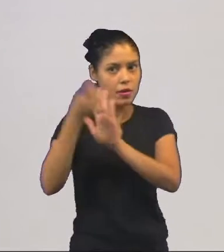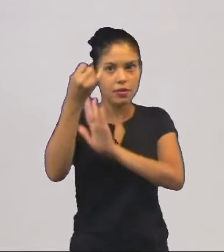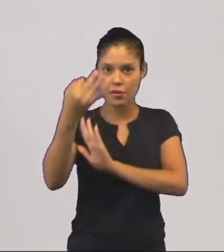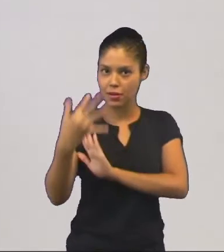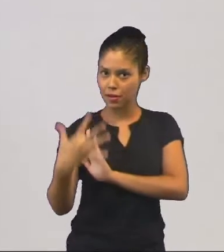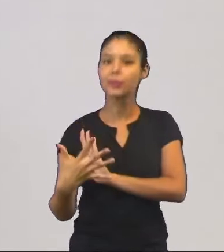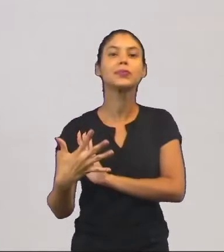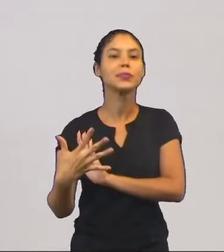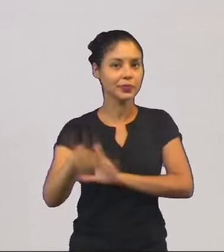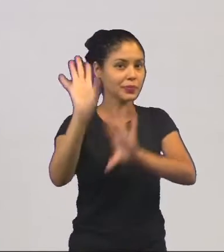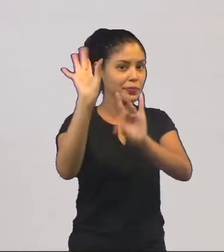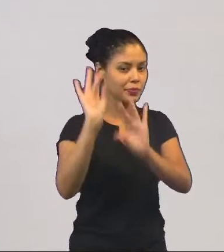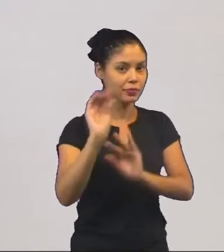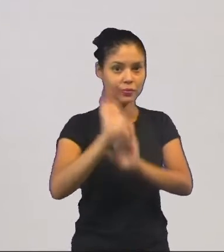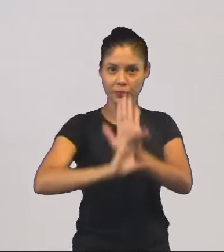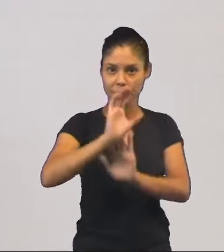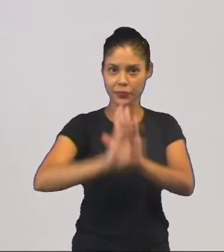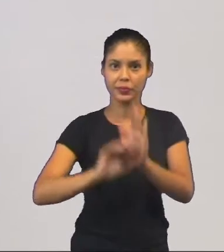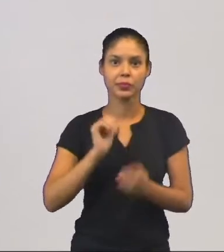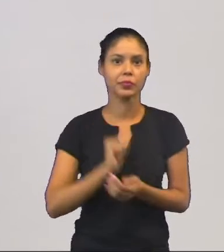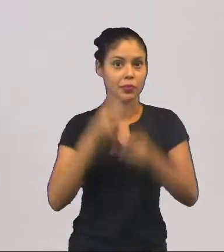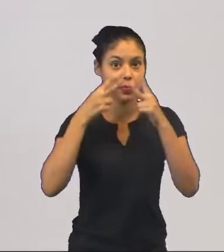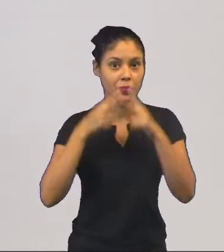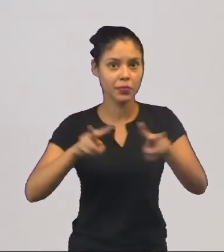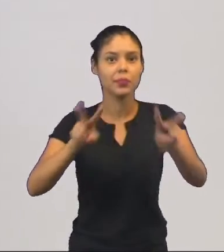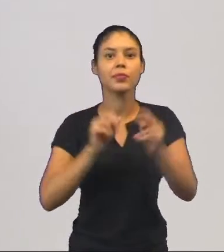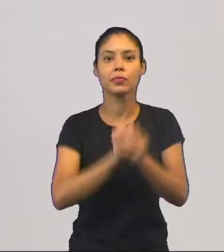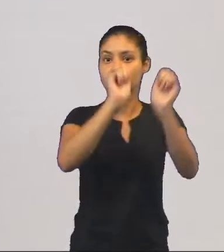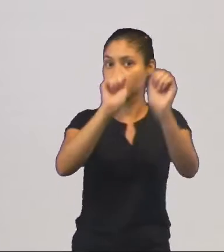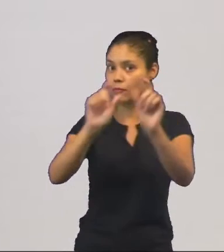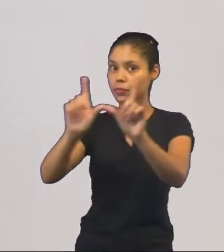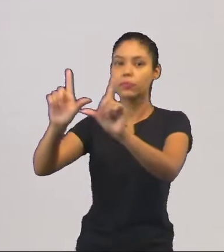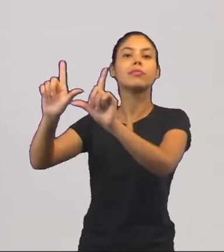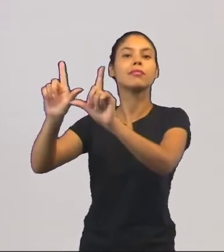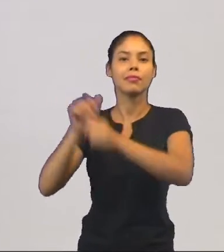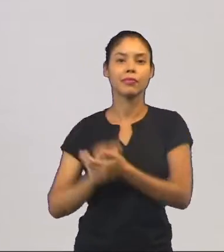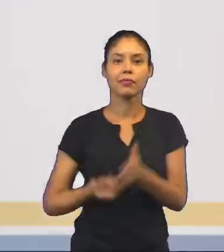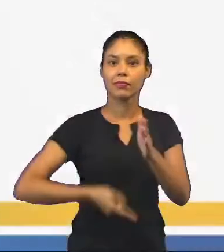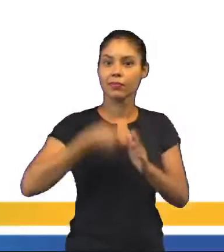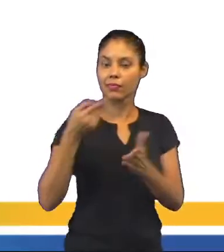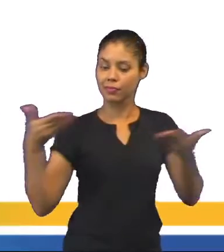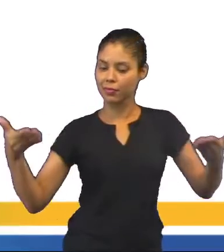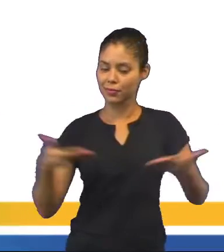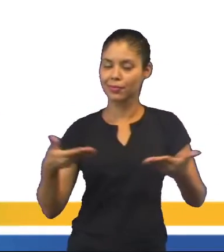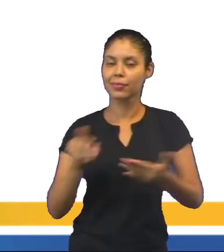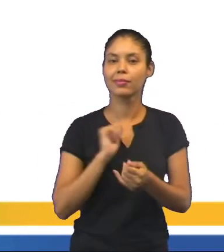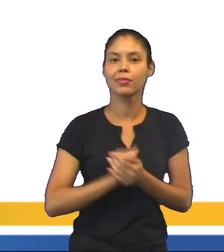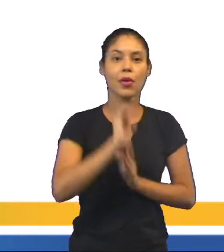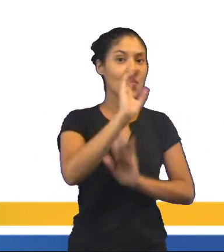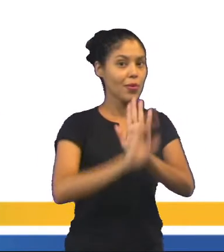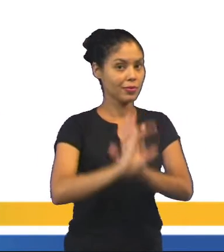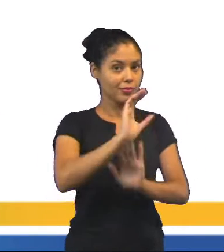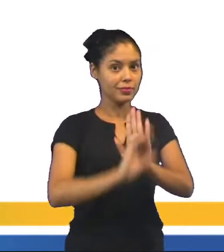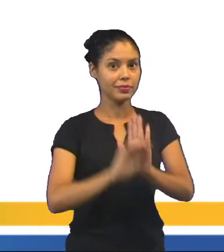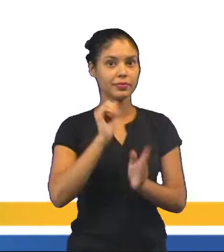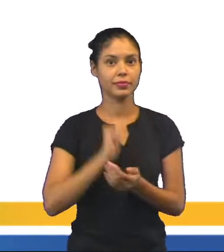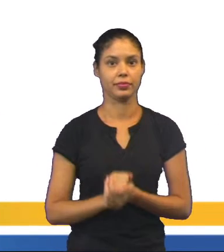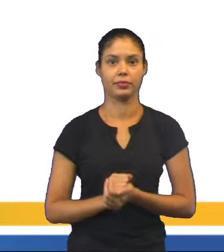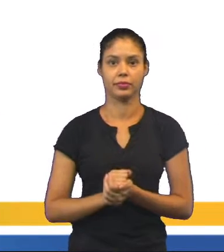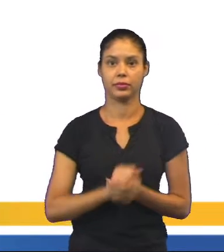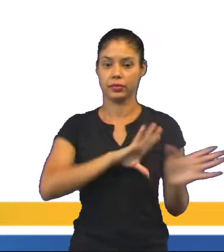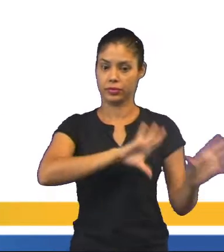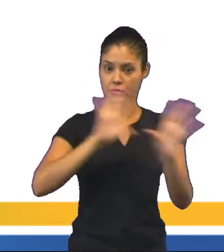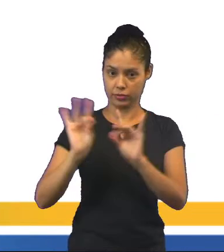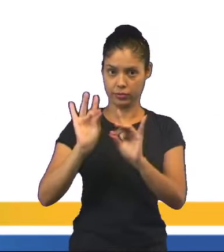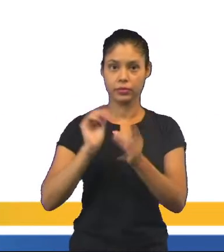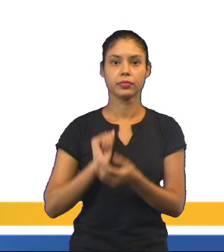a respeito do conteúdo. Vamos visualizar em tela, neste primeiro momento, um conceito que se